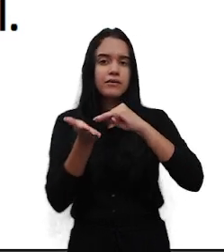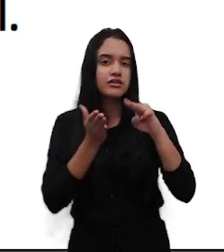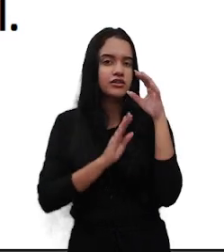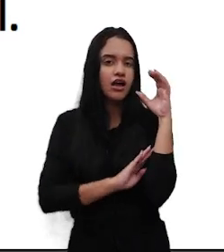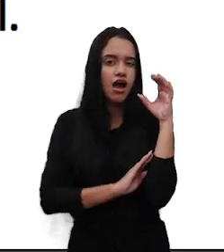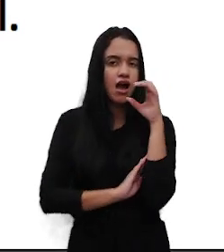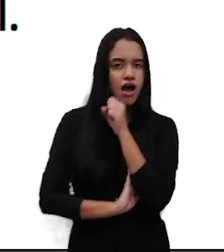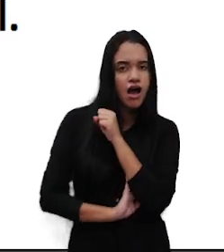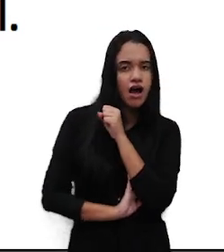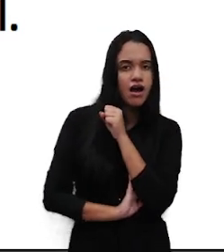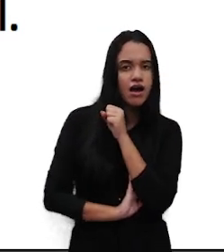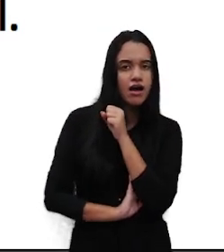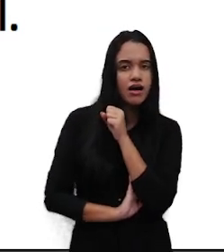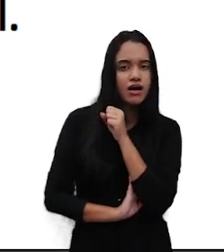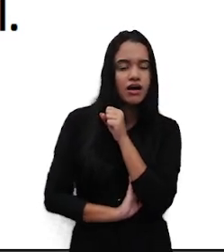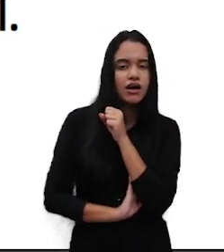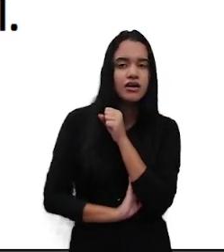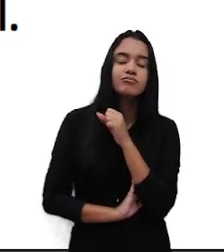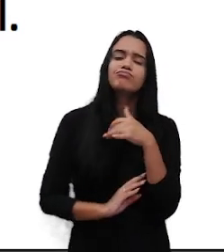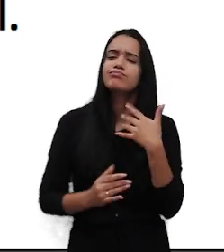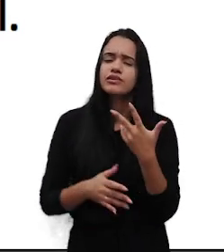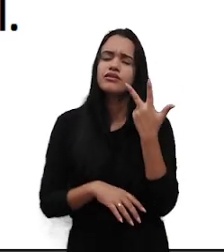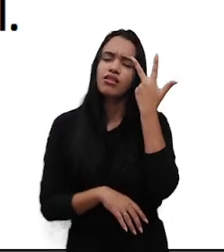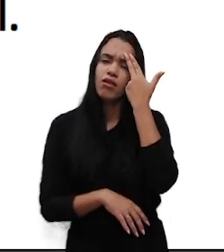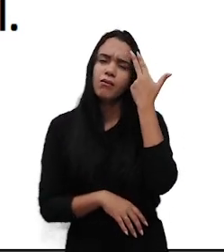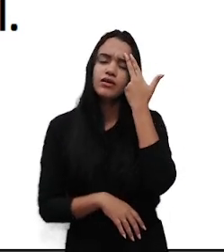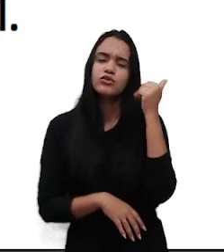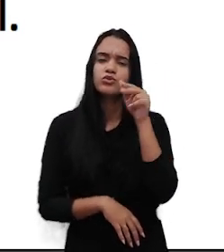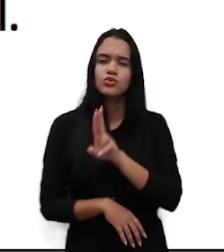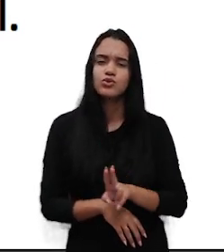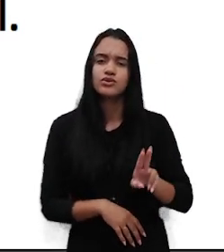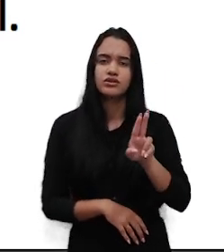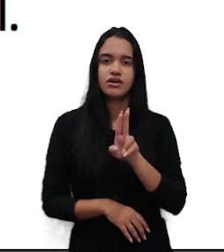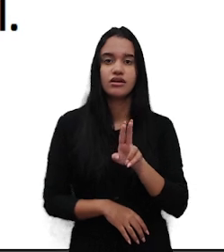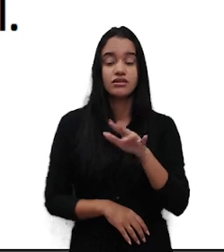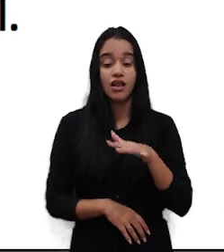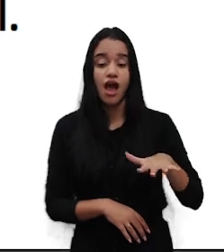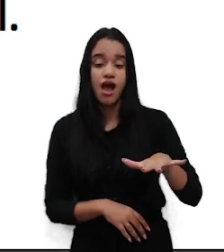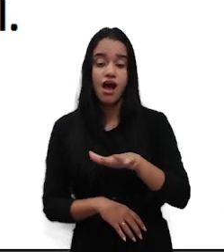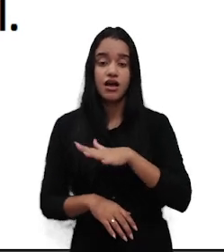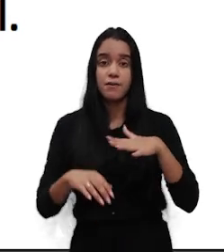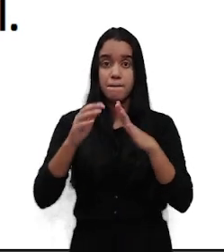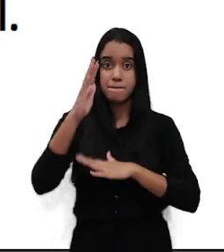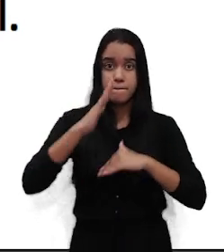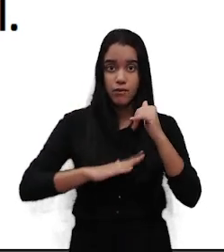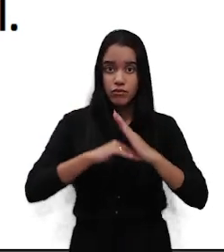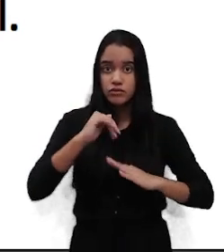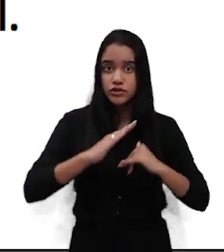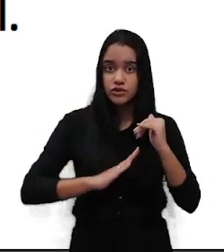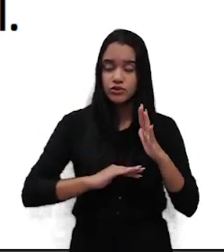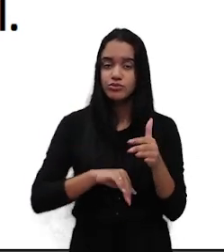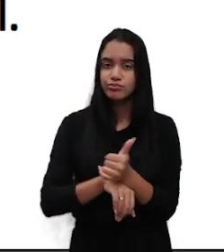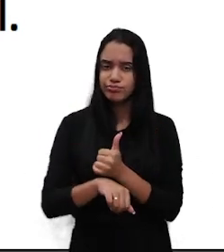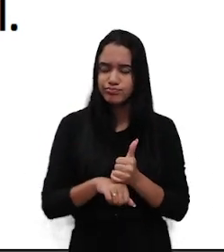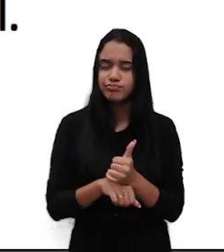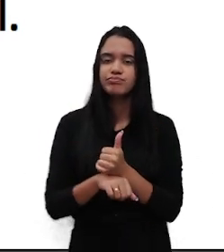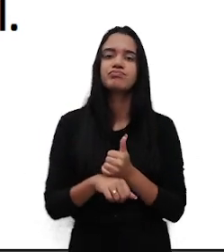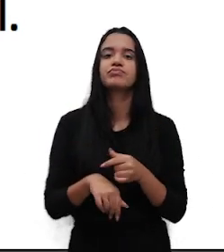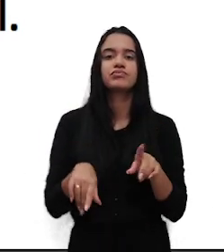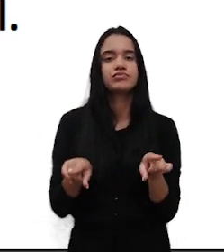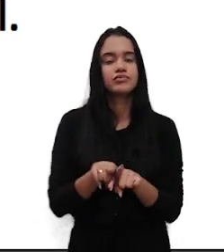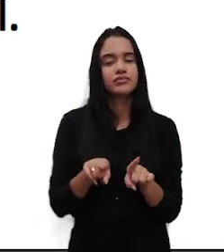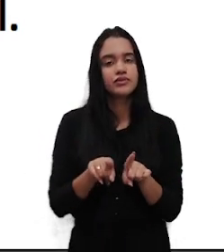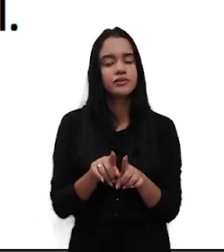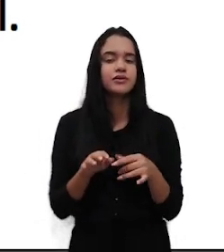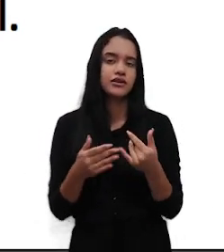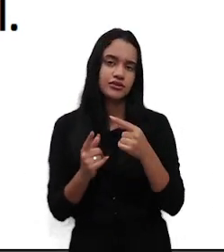normalmente usado em ambientes profissionais. né? Então, a gente vai lidar também com esse